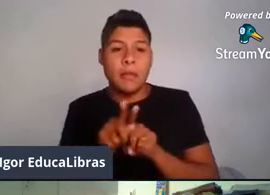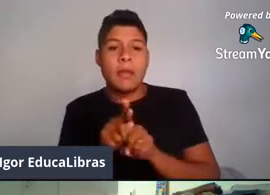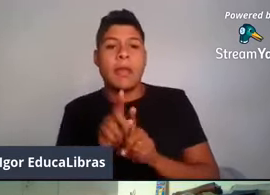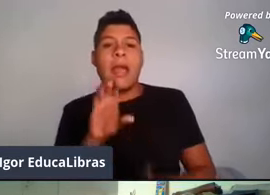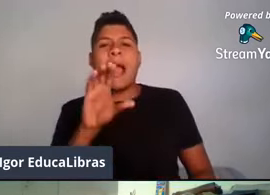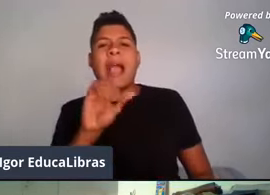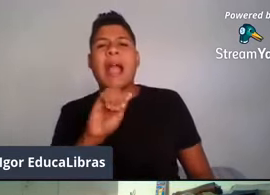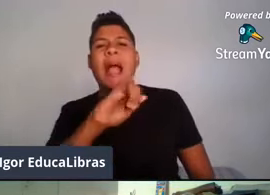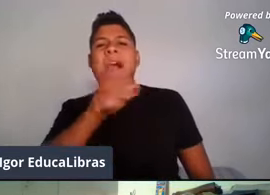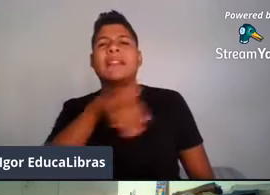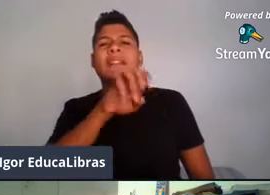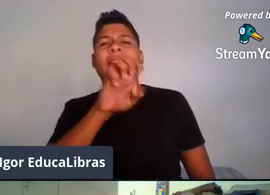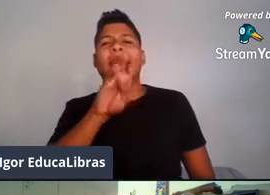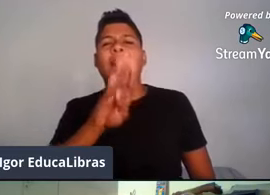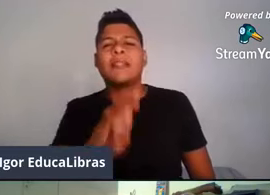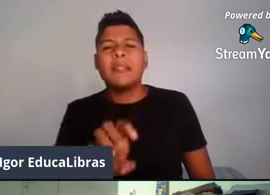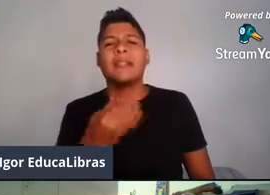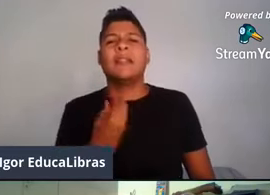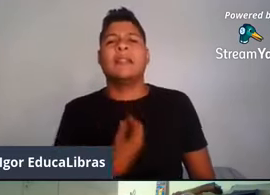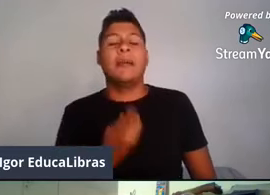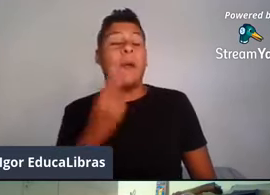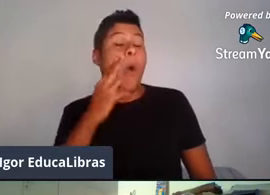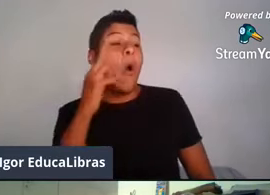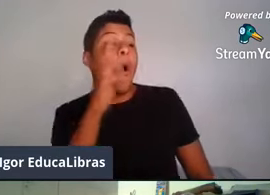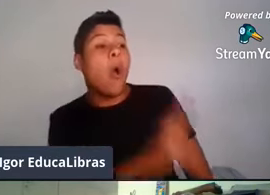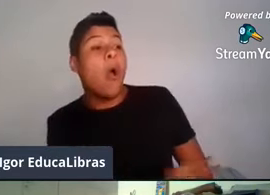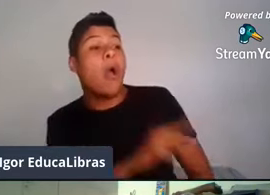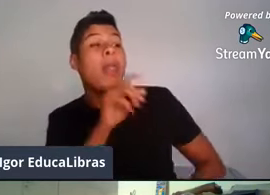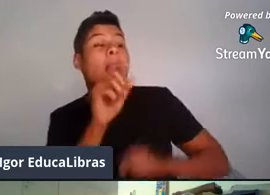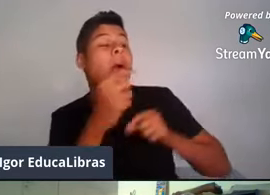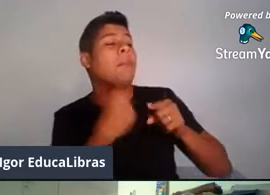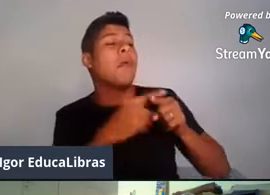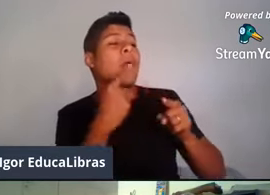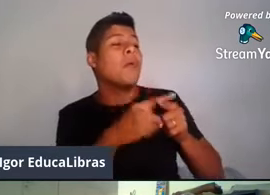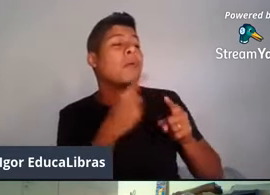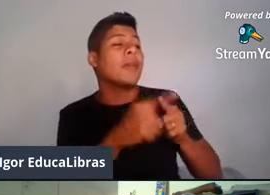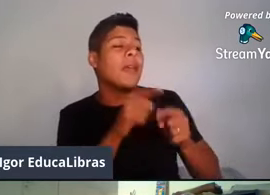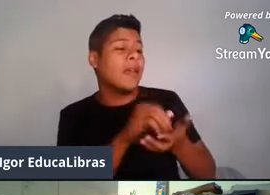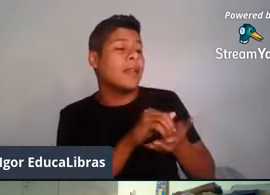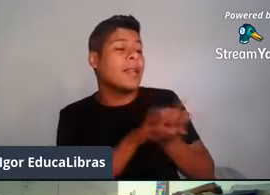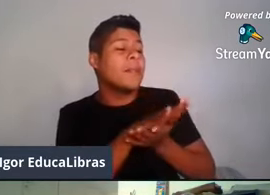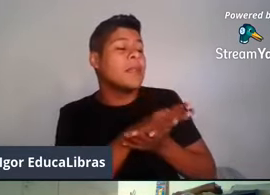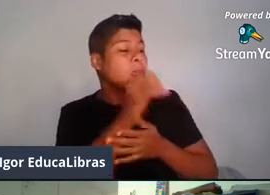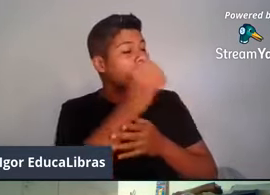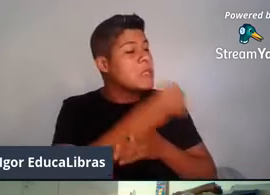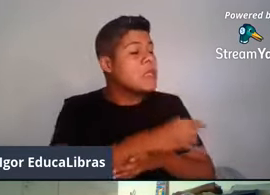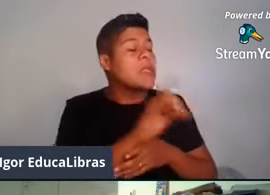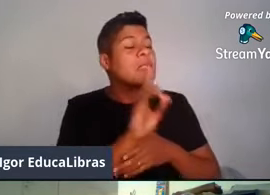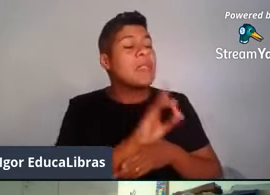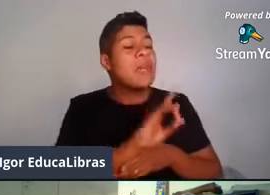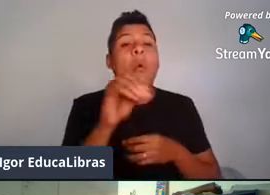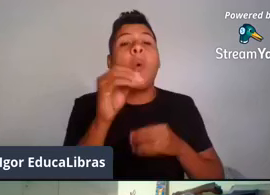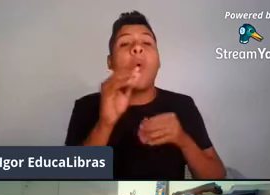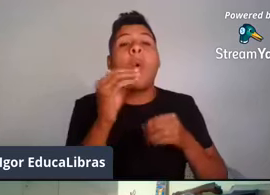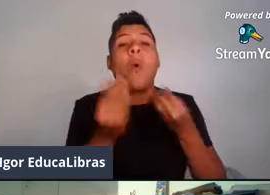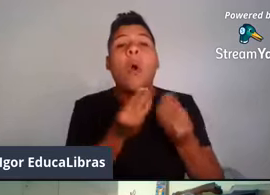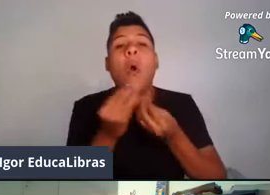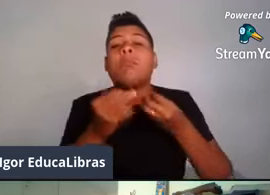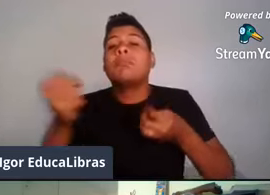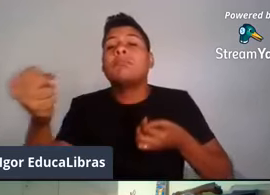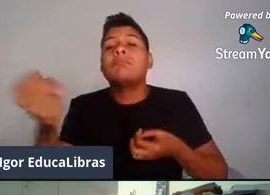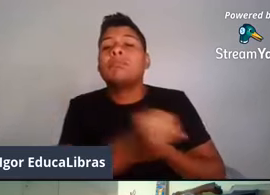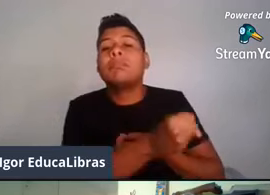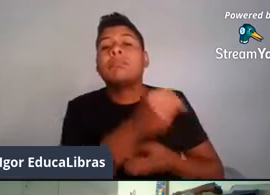né, para olhar se essas demissões estão acontecendo ou não, e se a reposição também está